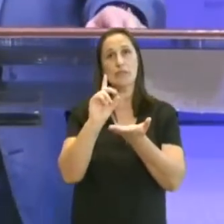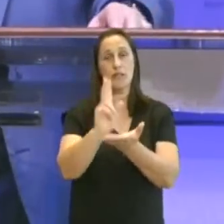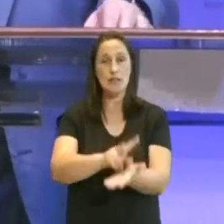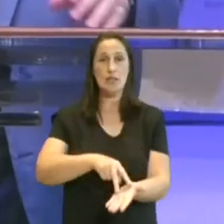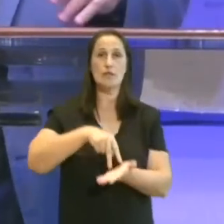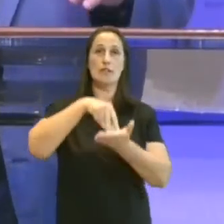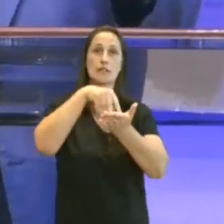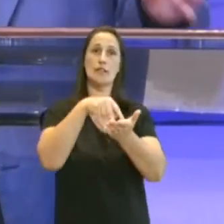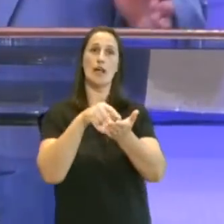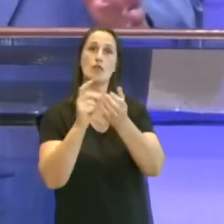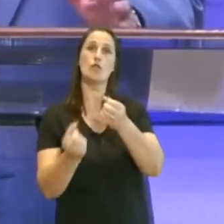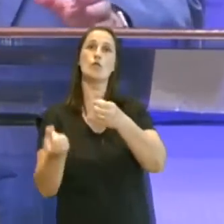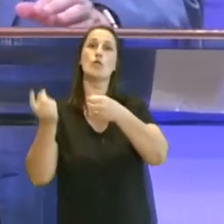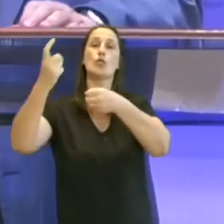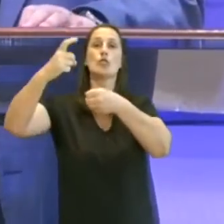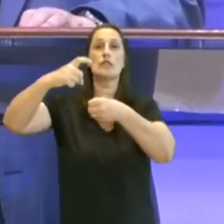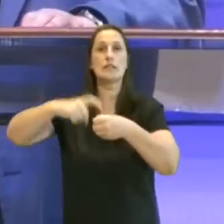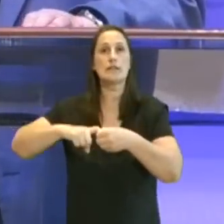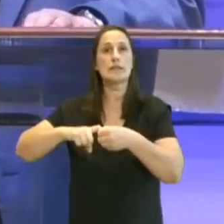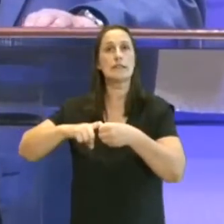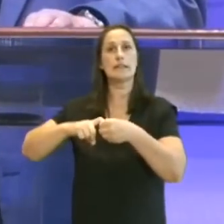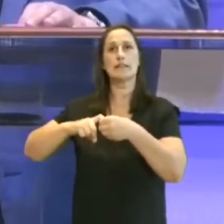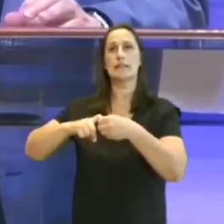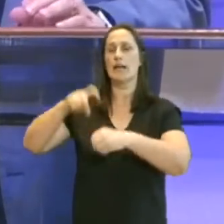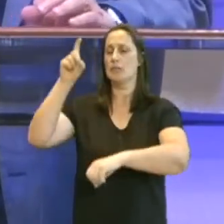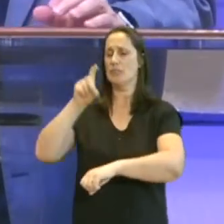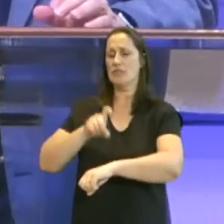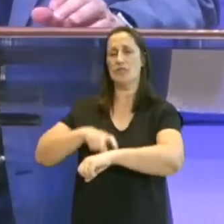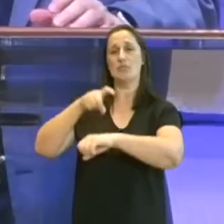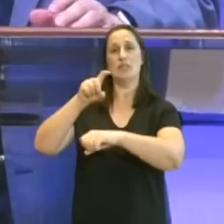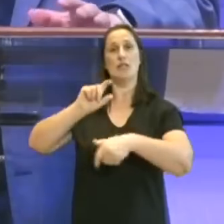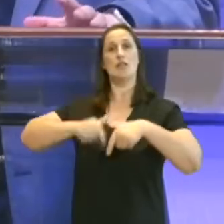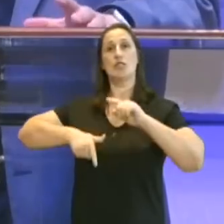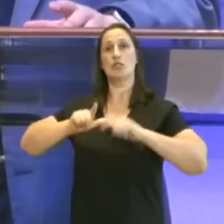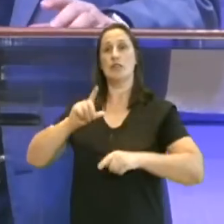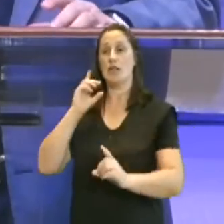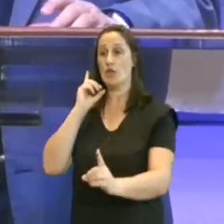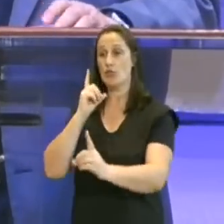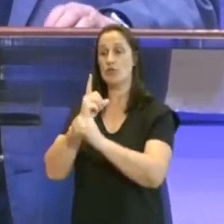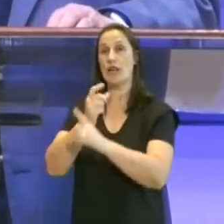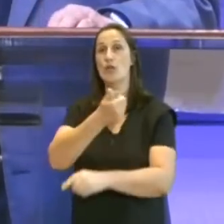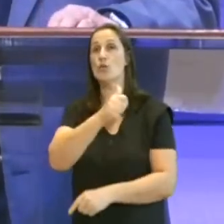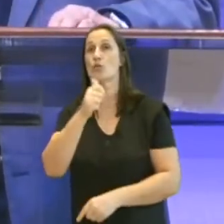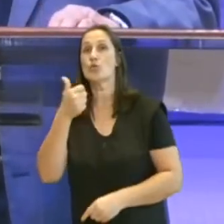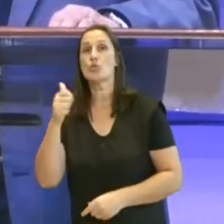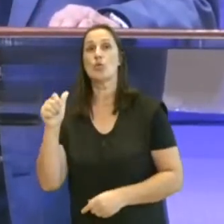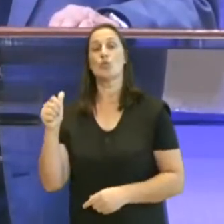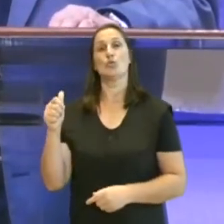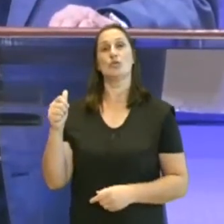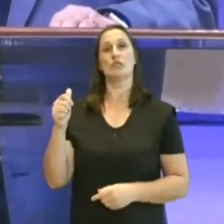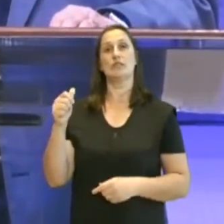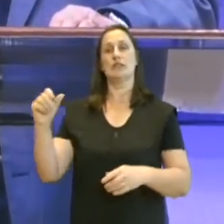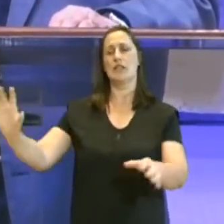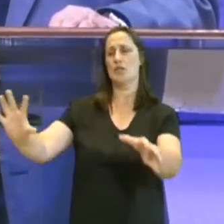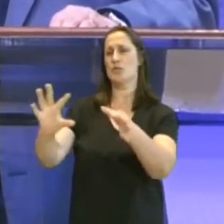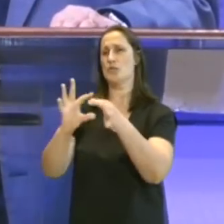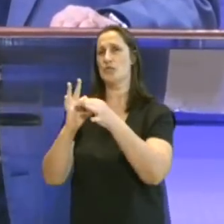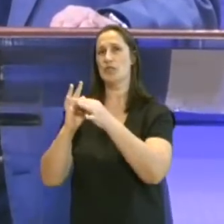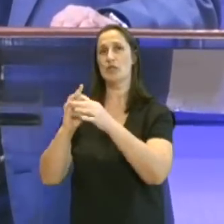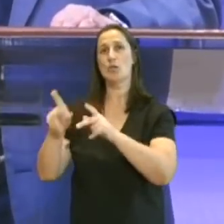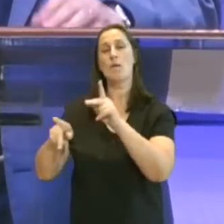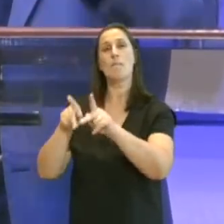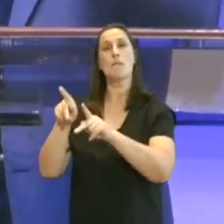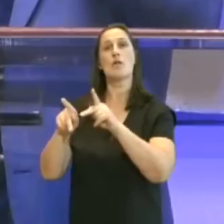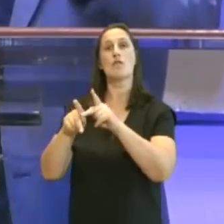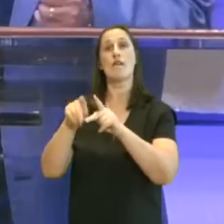levantaram-se e voltaram imediatamente para Jerusalém, e ali encontraram os 11 e os que estavam com eles reunidos, que